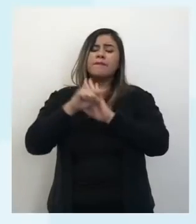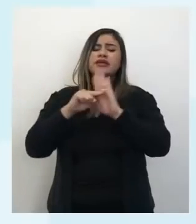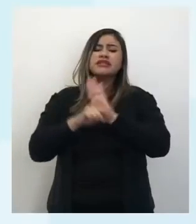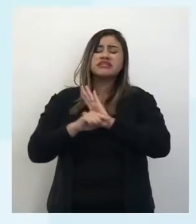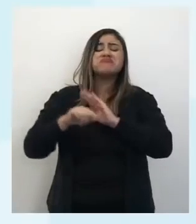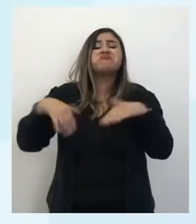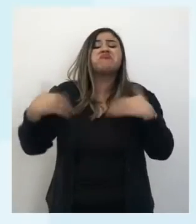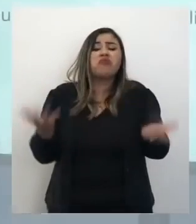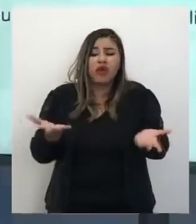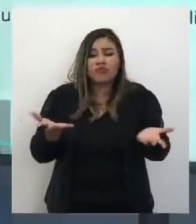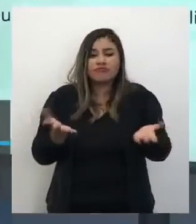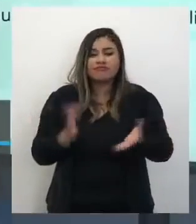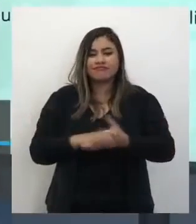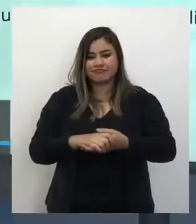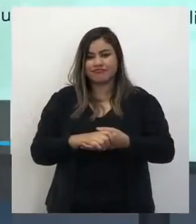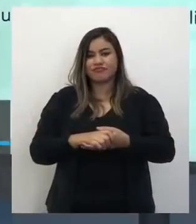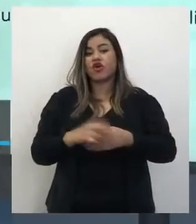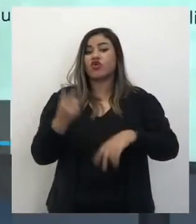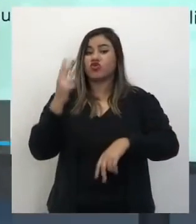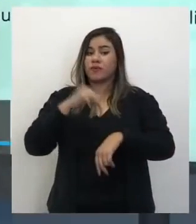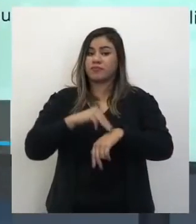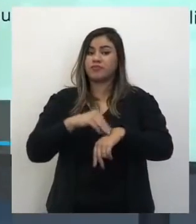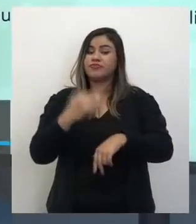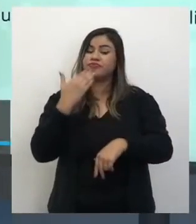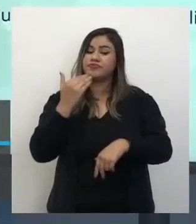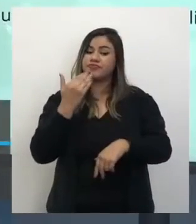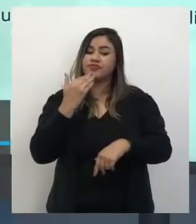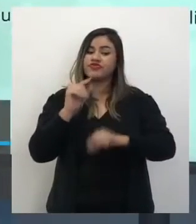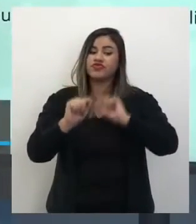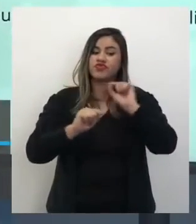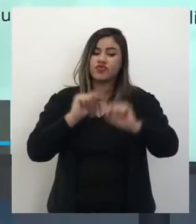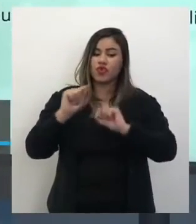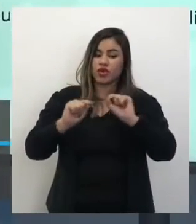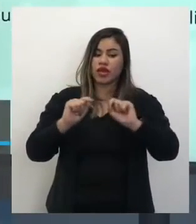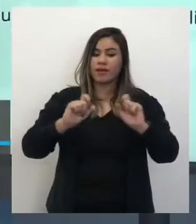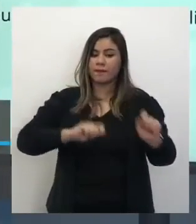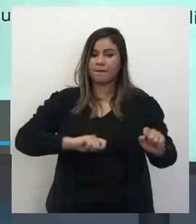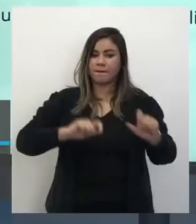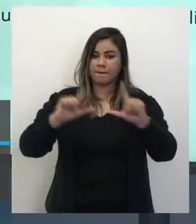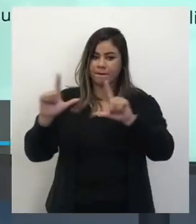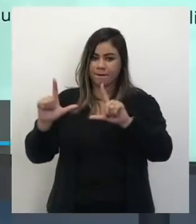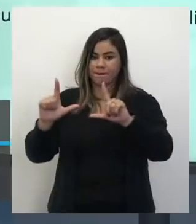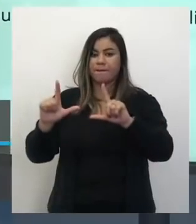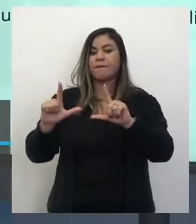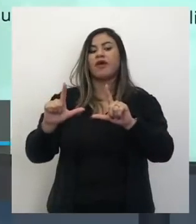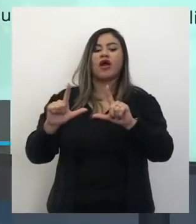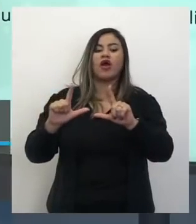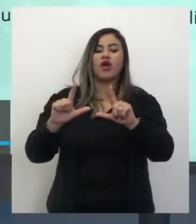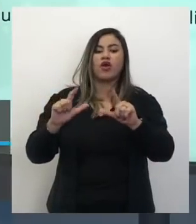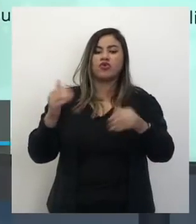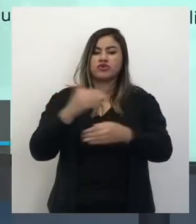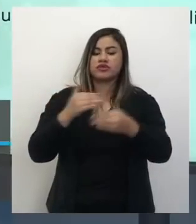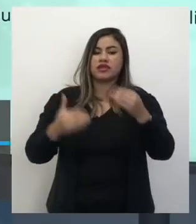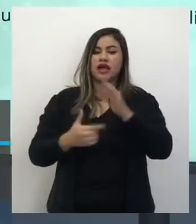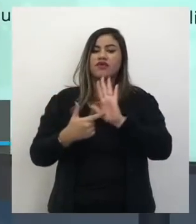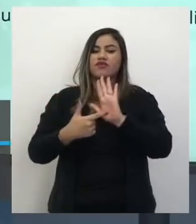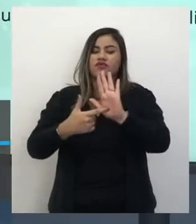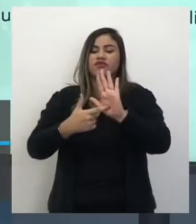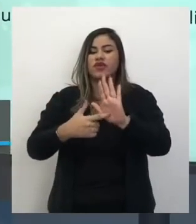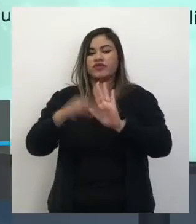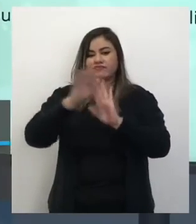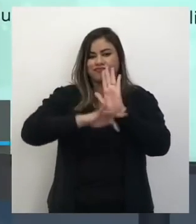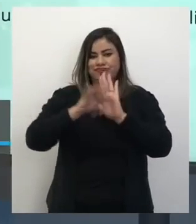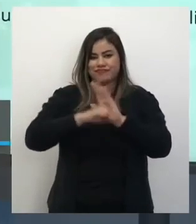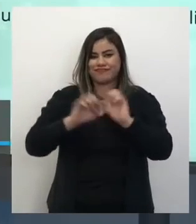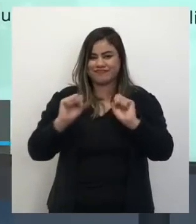essa pesquisa? Nesses 2 minutinhos, eu vou pedir para a produção deixar um pouquinho dos 3 slides para vocês acompanharem novamente uma